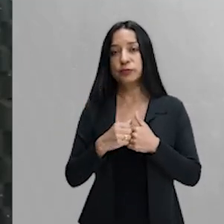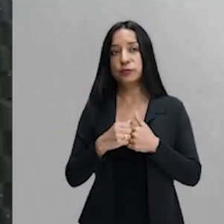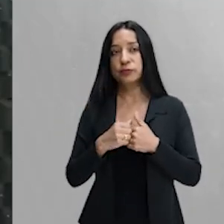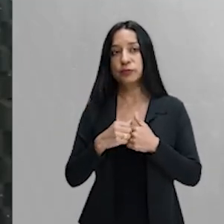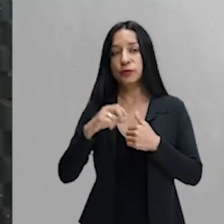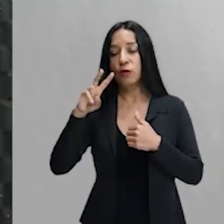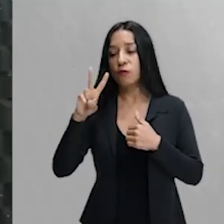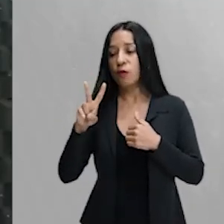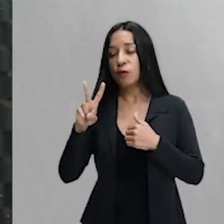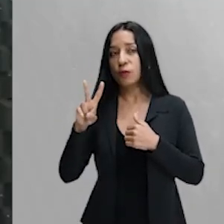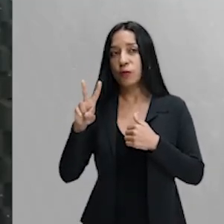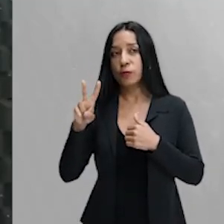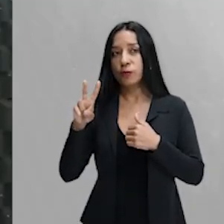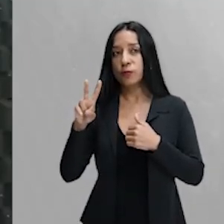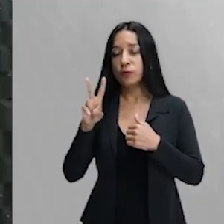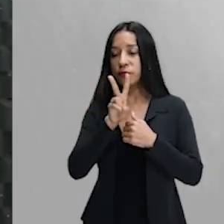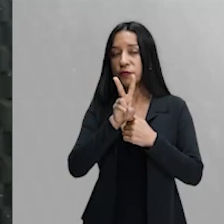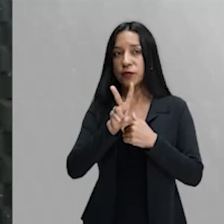igual a 1/3.